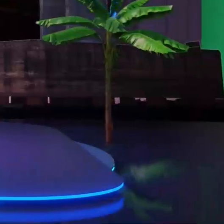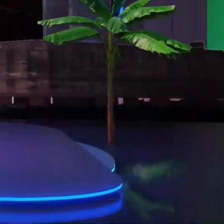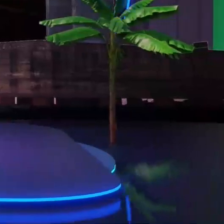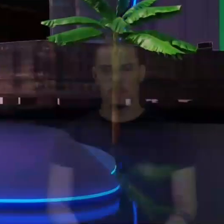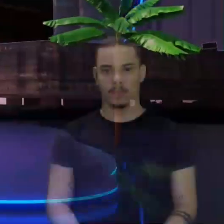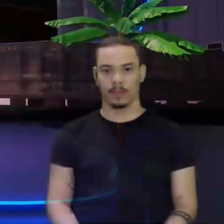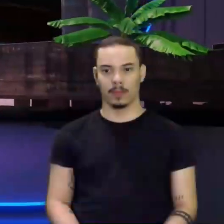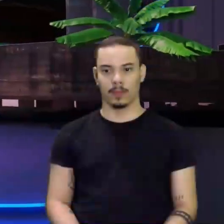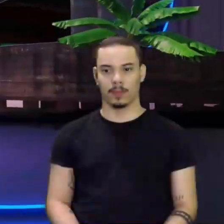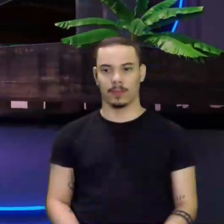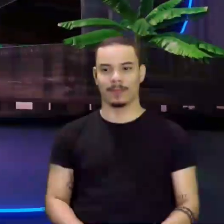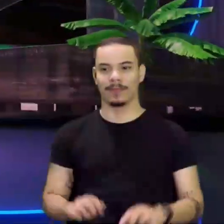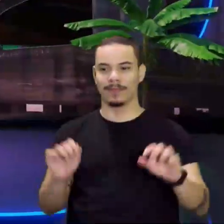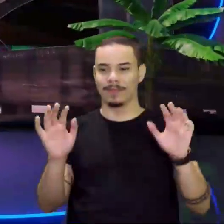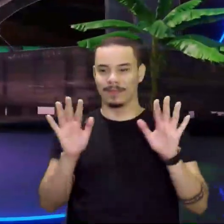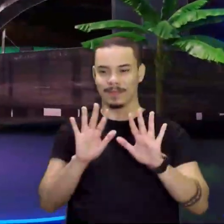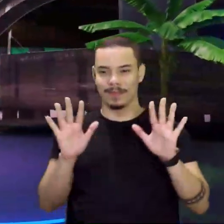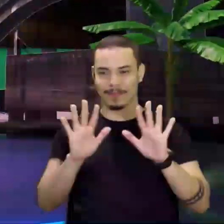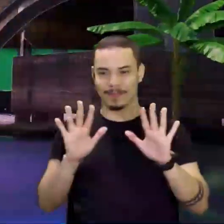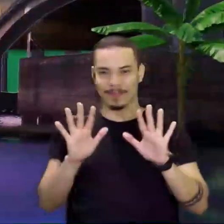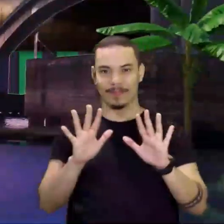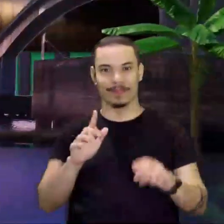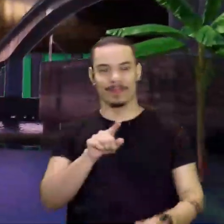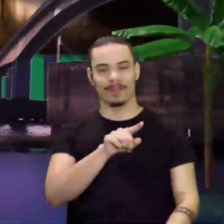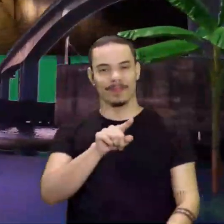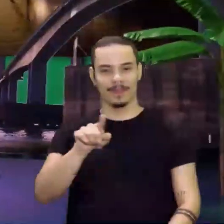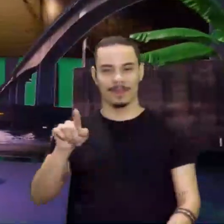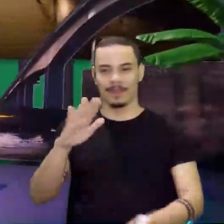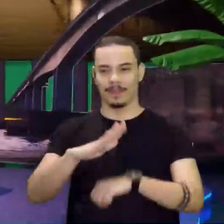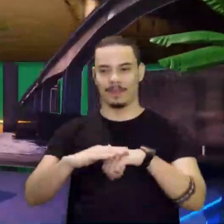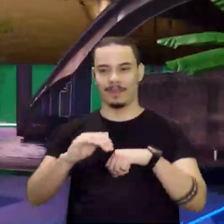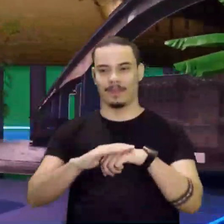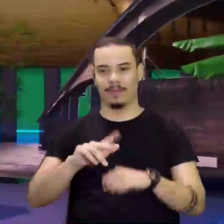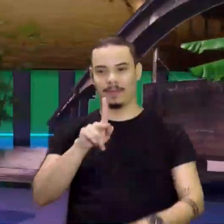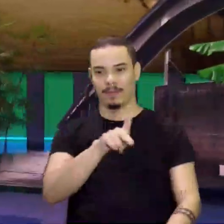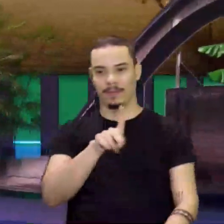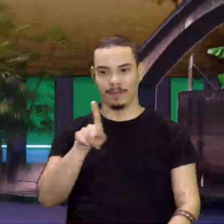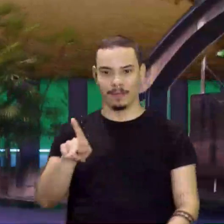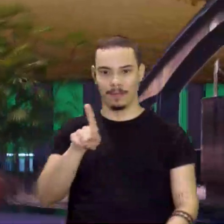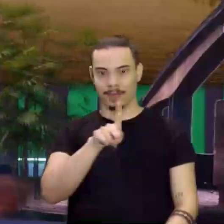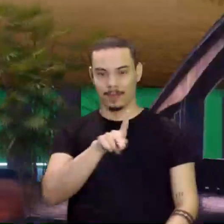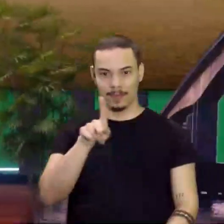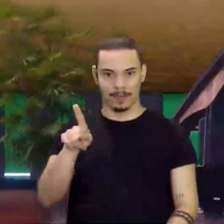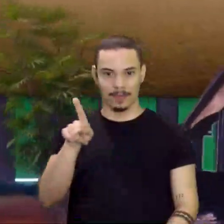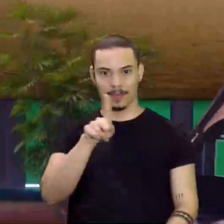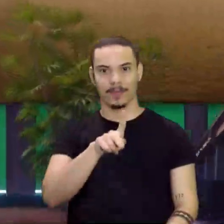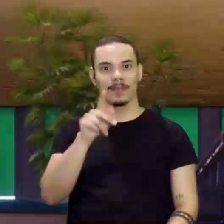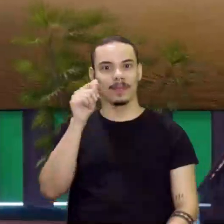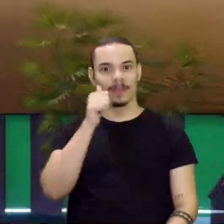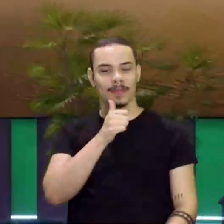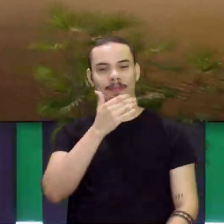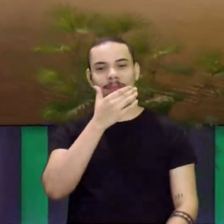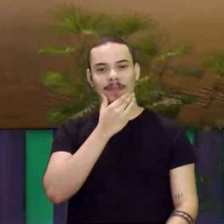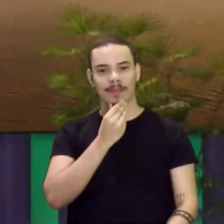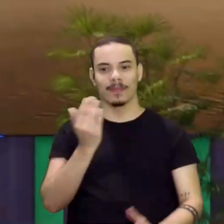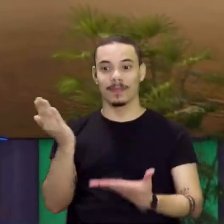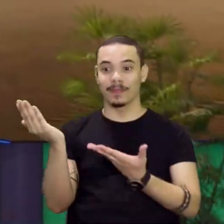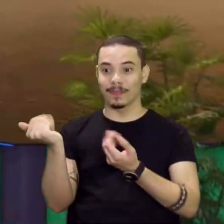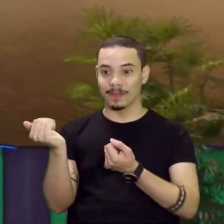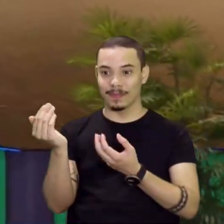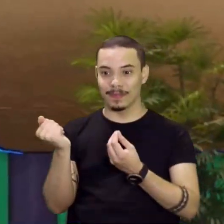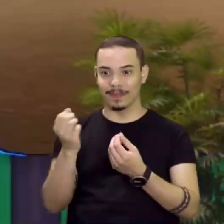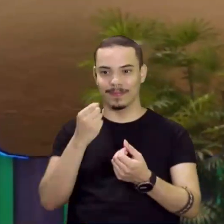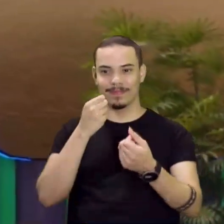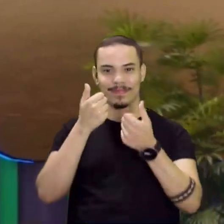Olá, meus queridos professores, minhas queridas professoras, meus queridos jovens, como é que